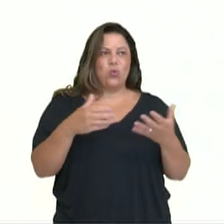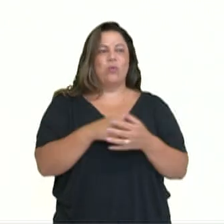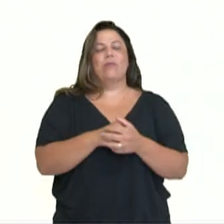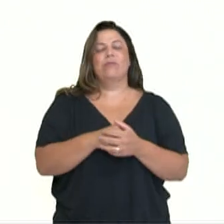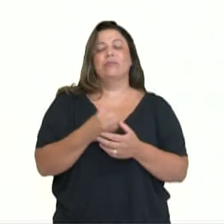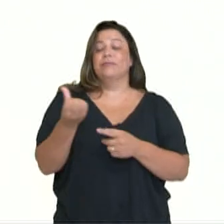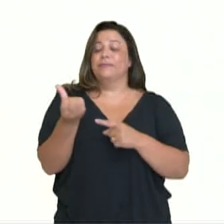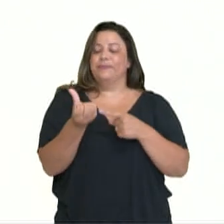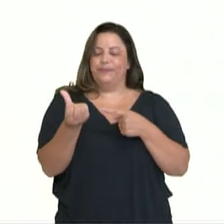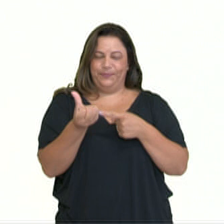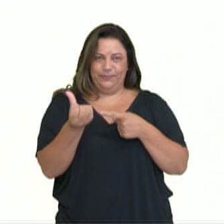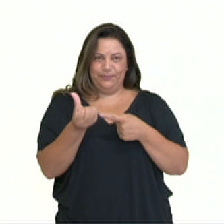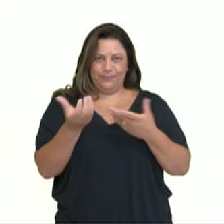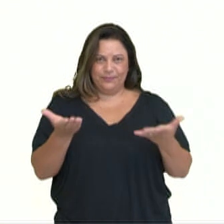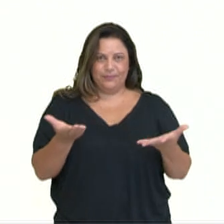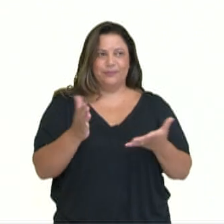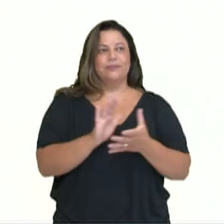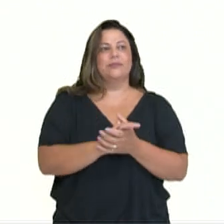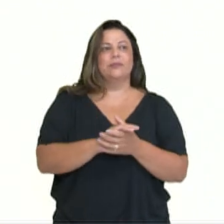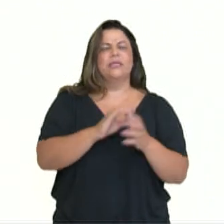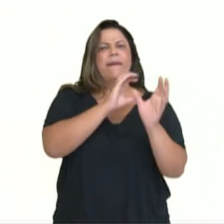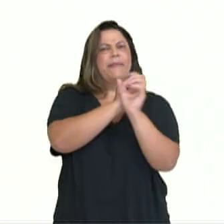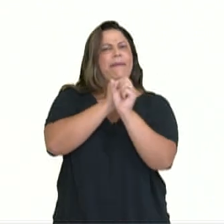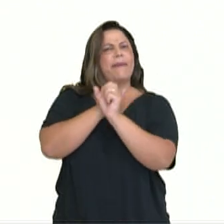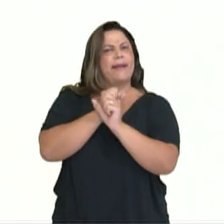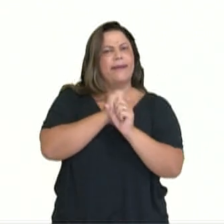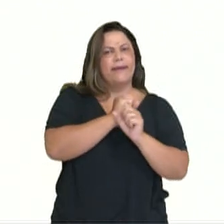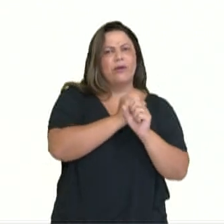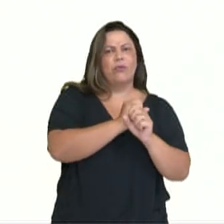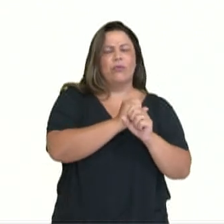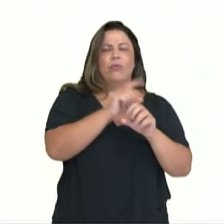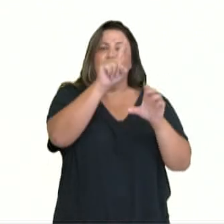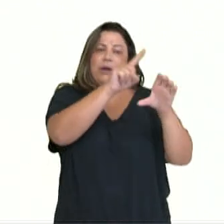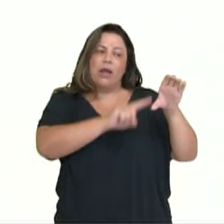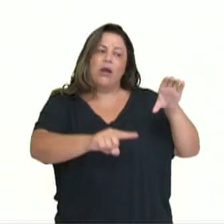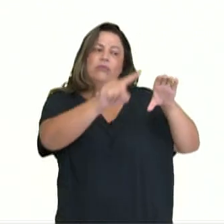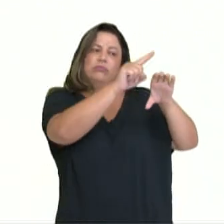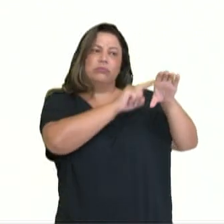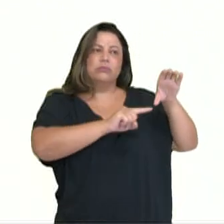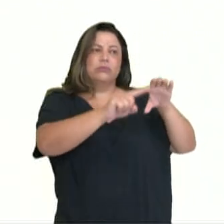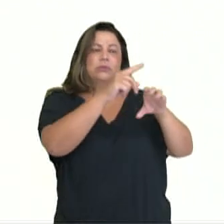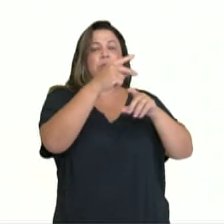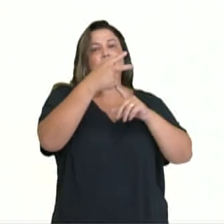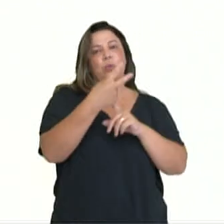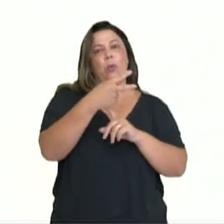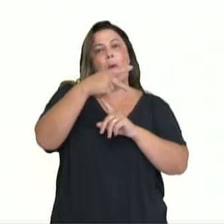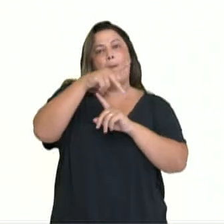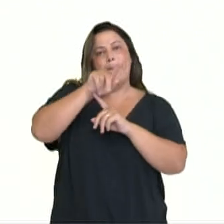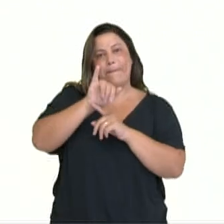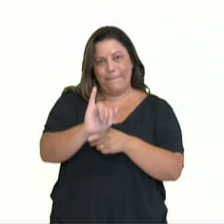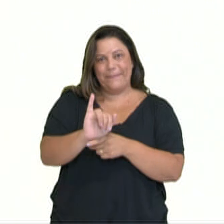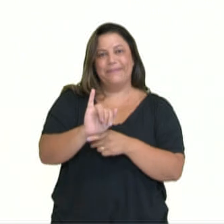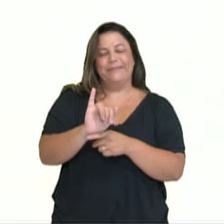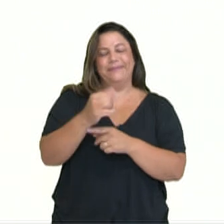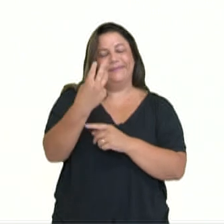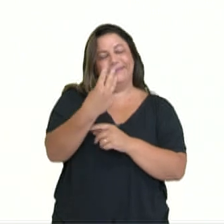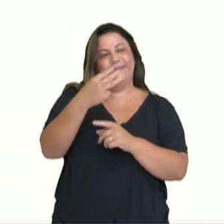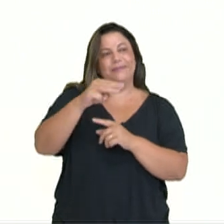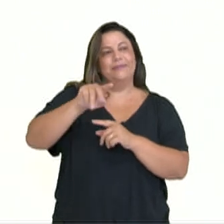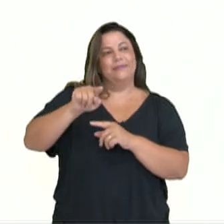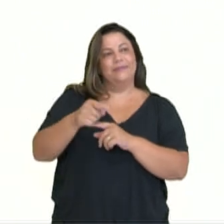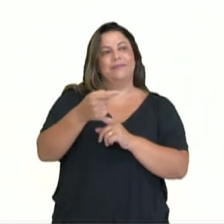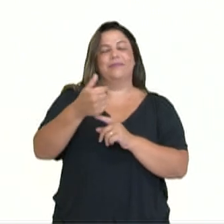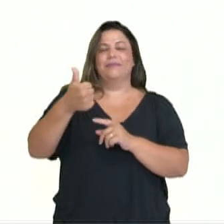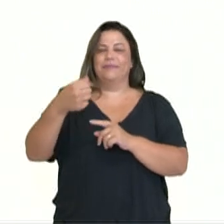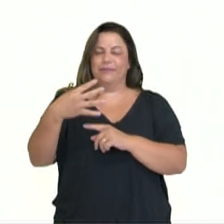multiplicar por 6. Para eu calcular o perímetro do círculo, é 2 vezes π, o π vale 3,14, vezes a medida